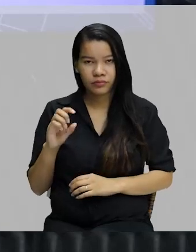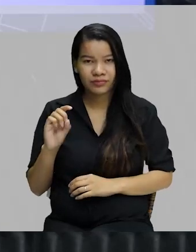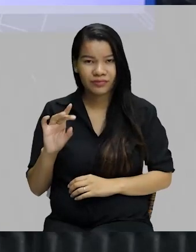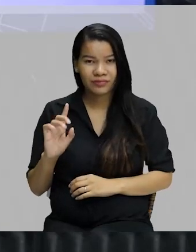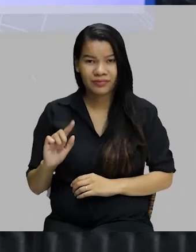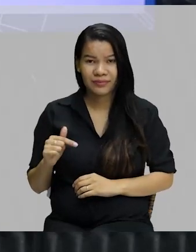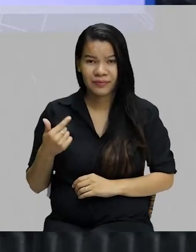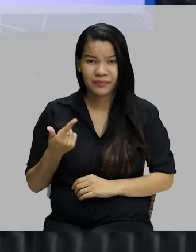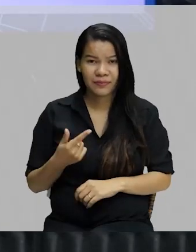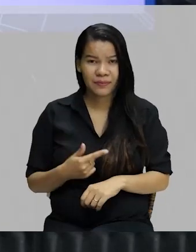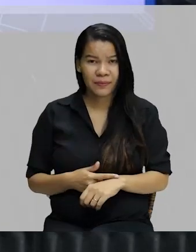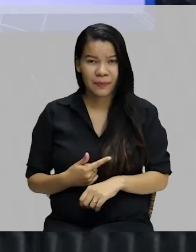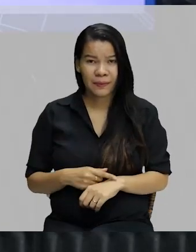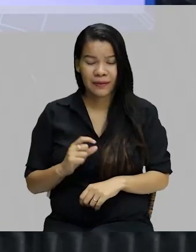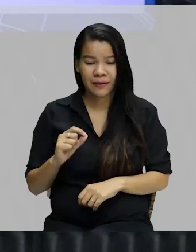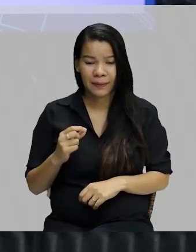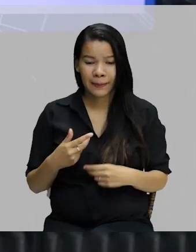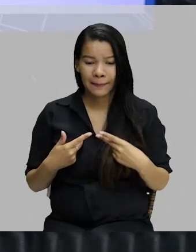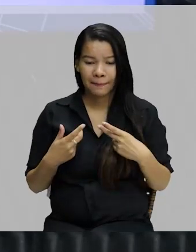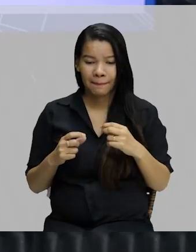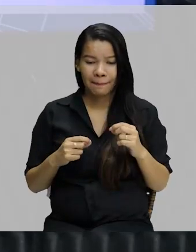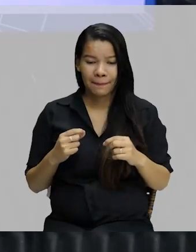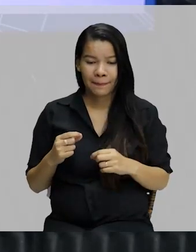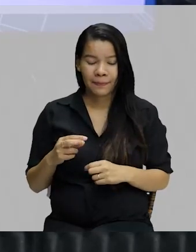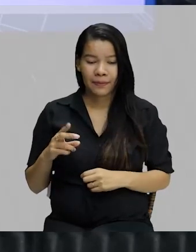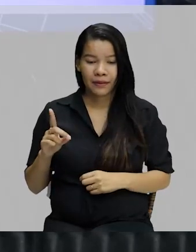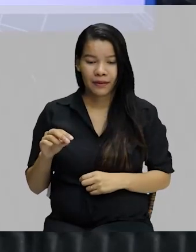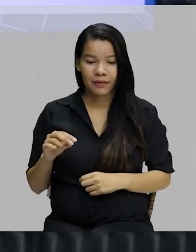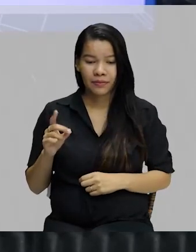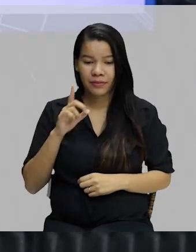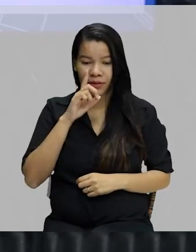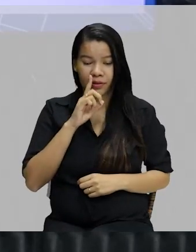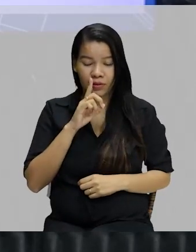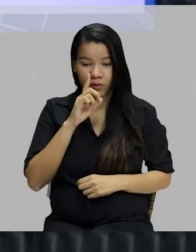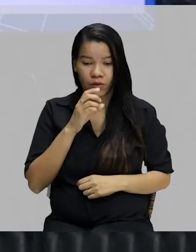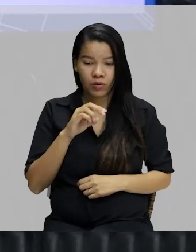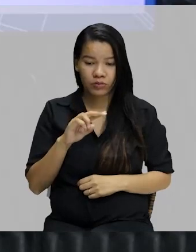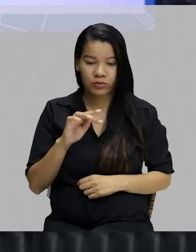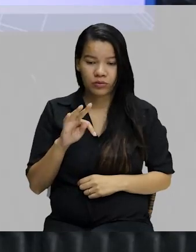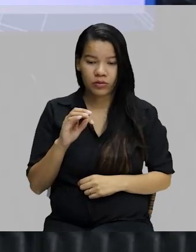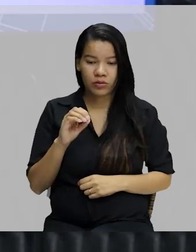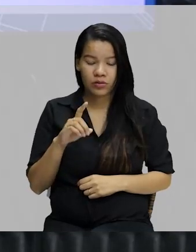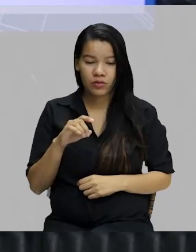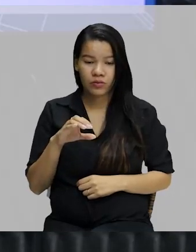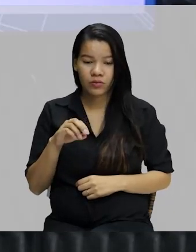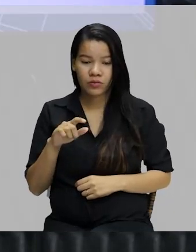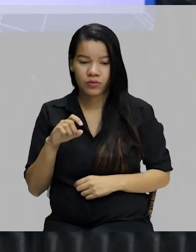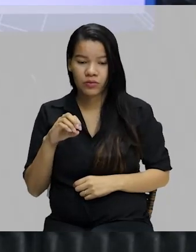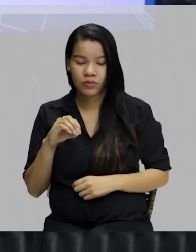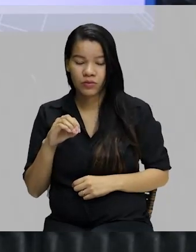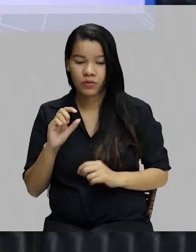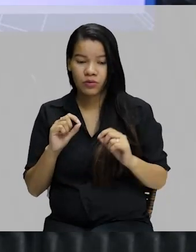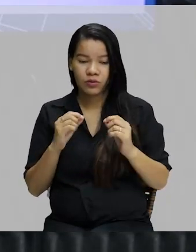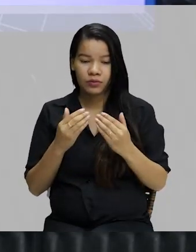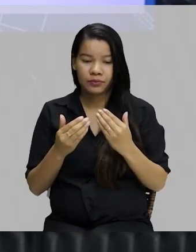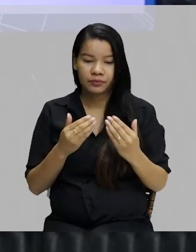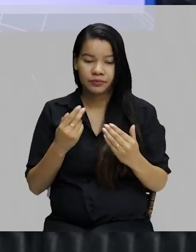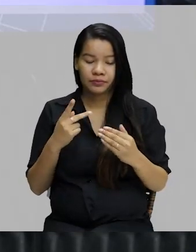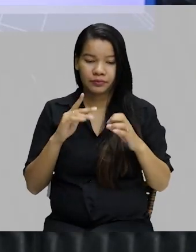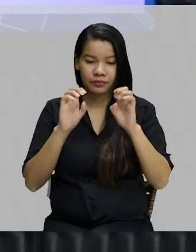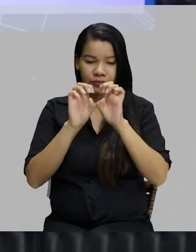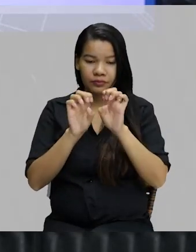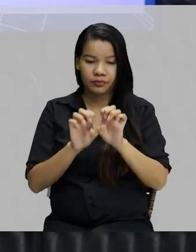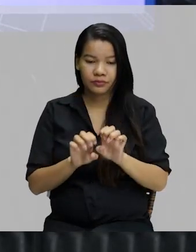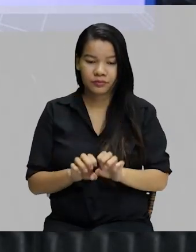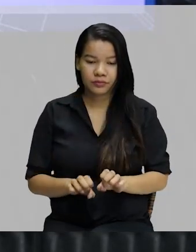tempo que se percebe que aquele resíduo é perigoso ou é tóxico. Comparados a essa estrutura, os riscos